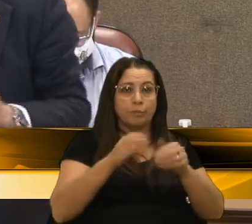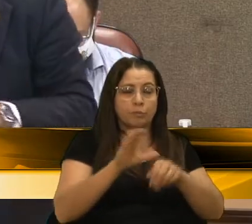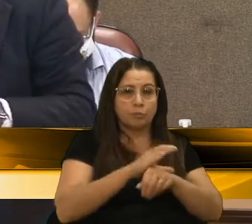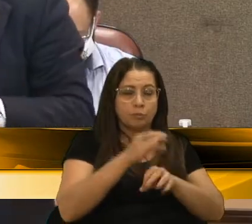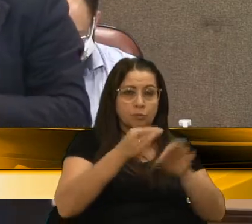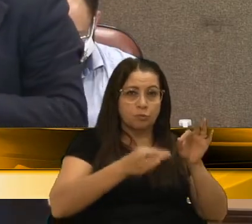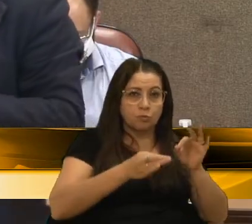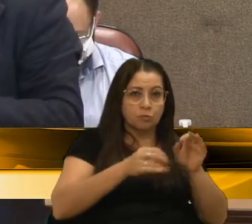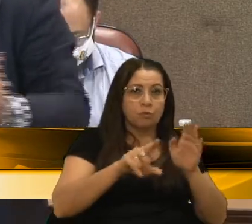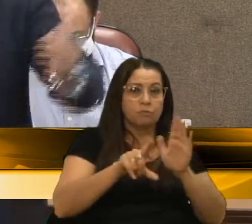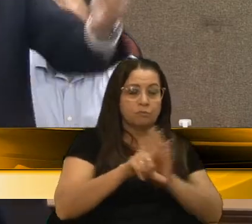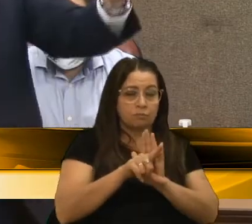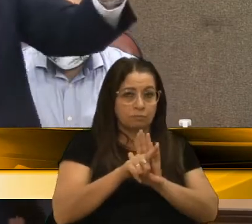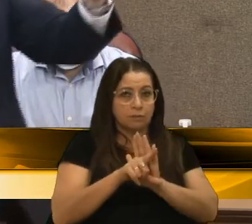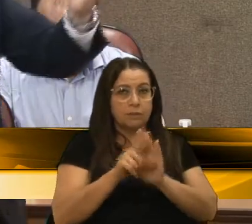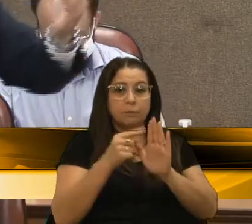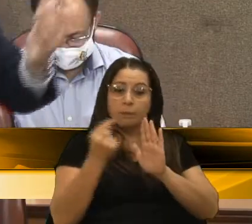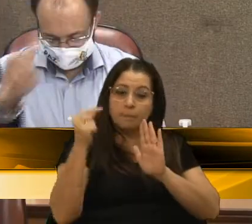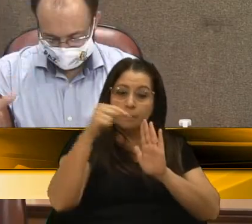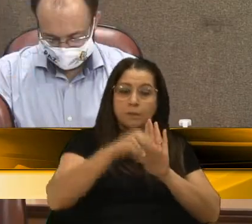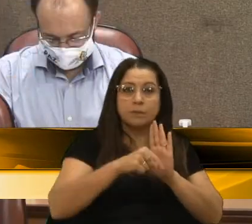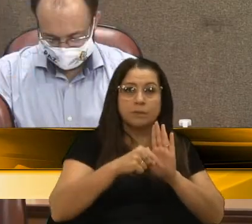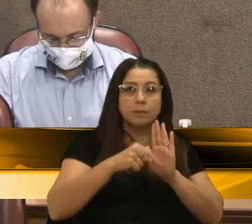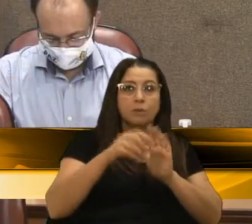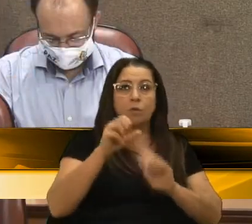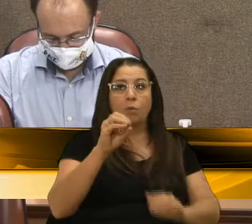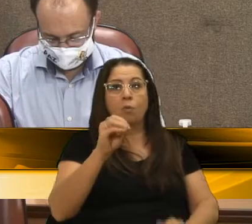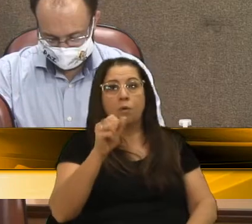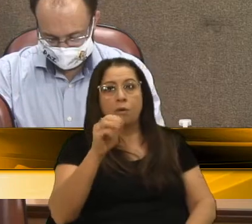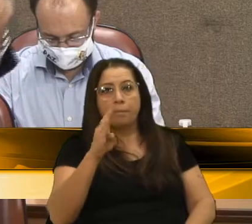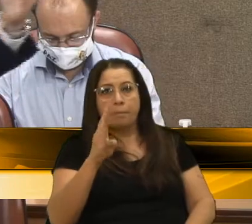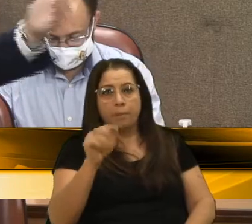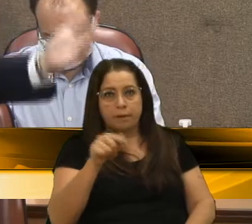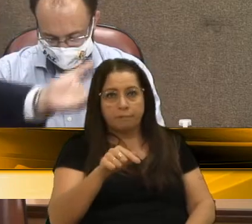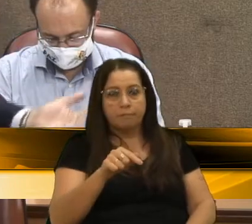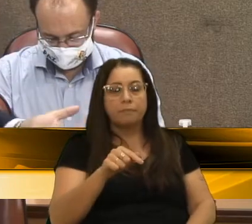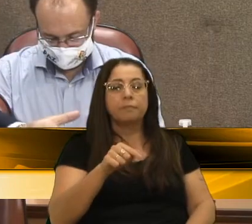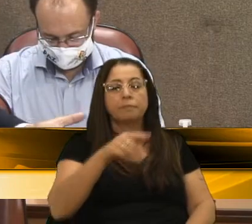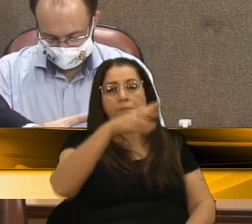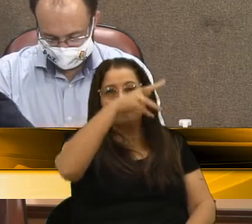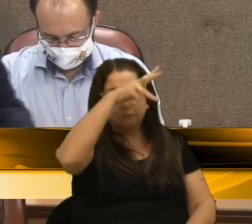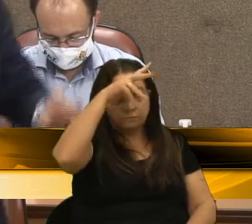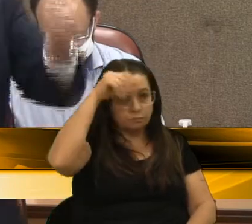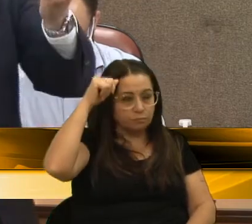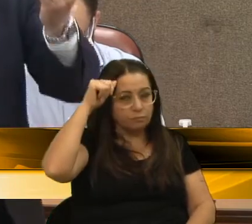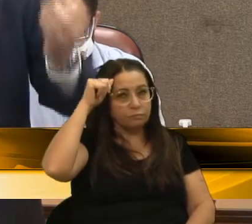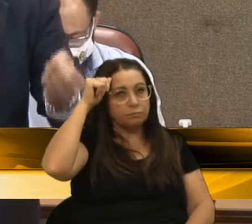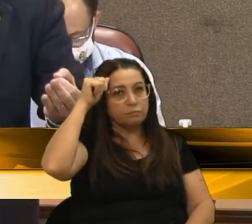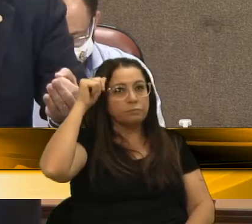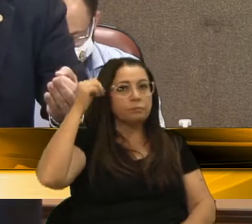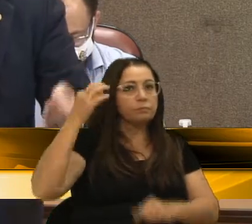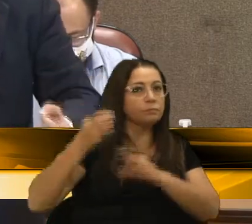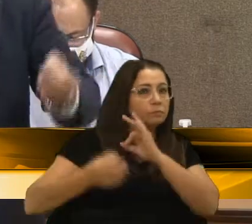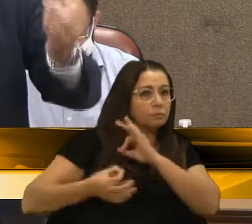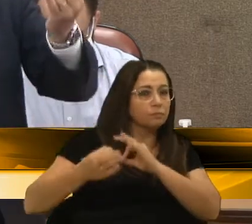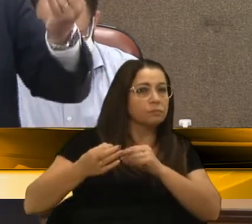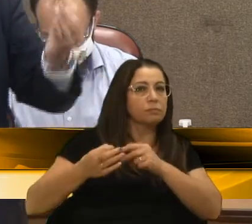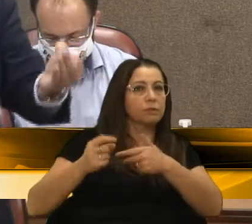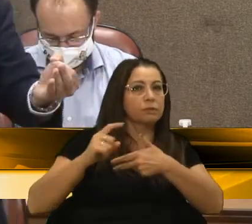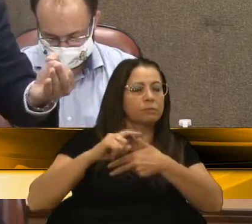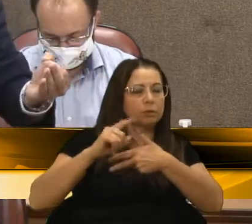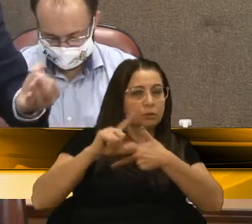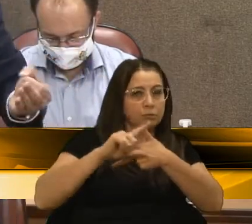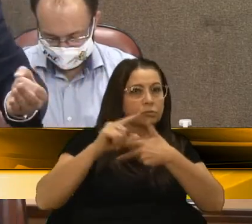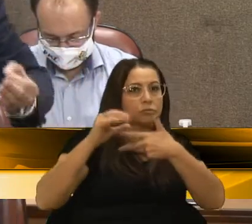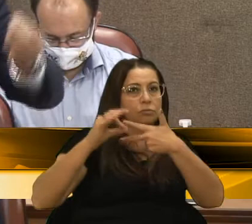Justiça e Legislação, trazer a Ordem dos Advogados do Brasil, o Poder Executivo, o Poder Judiciário, o Ministério